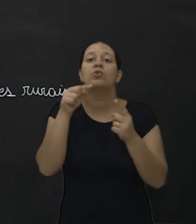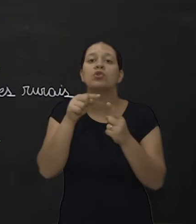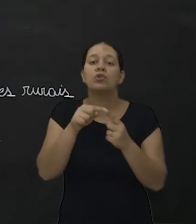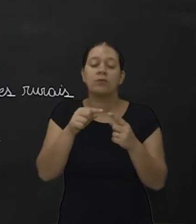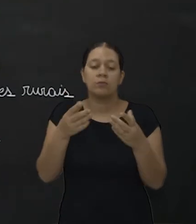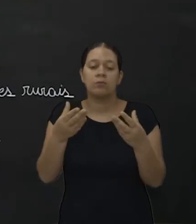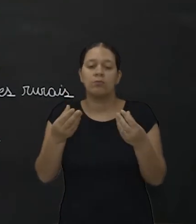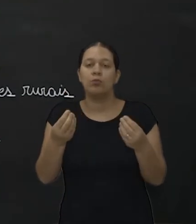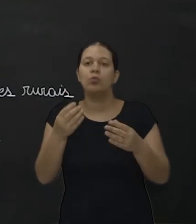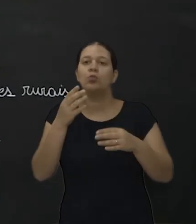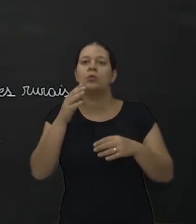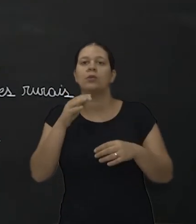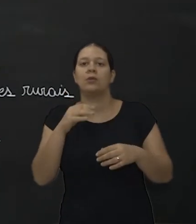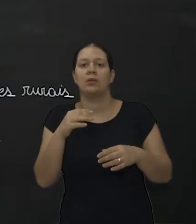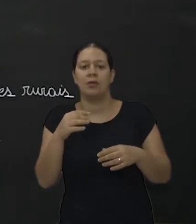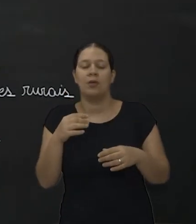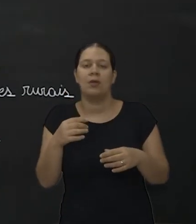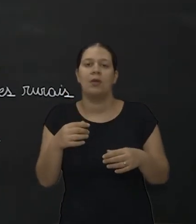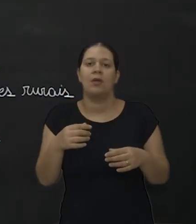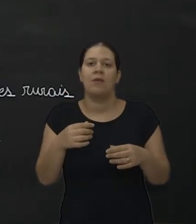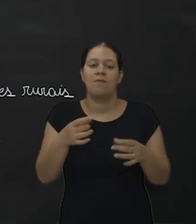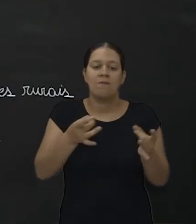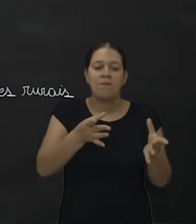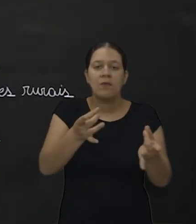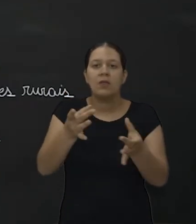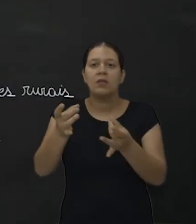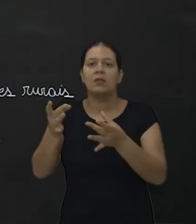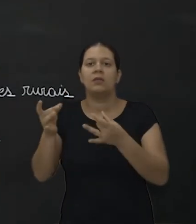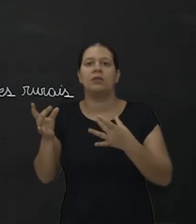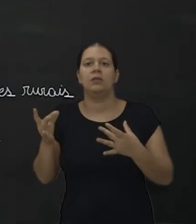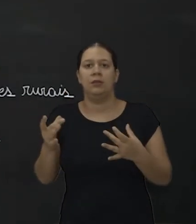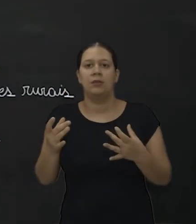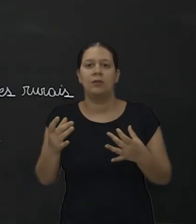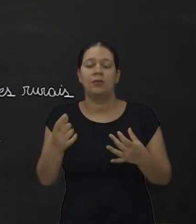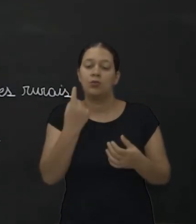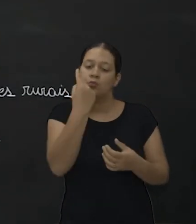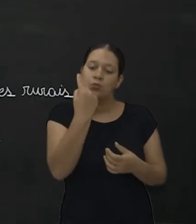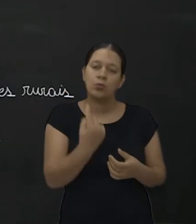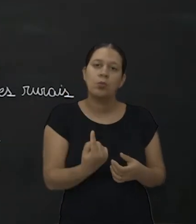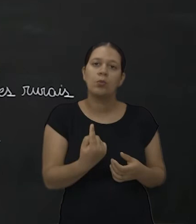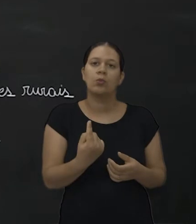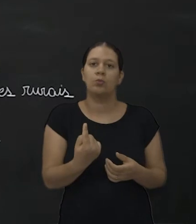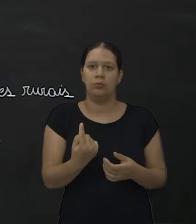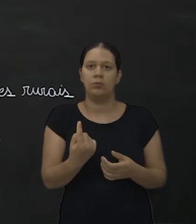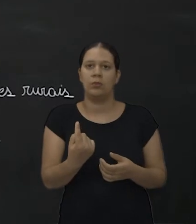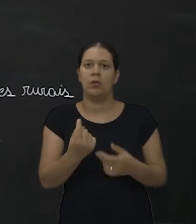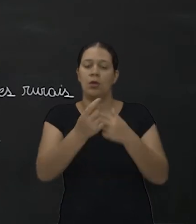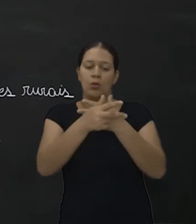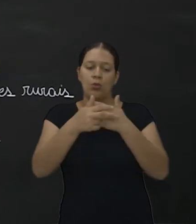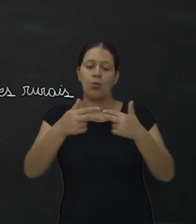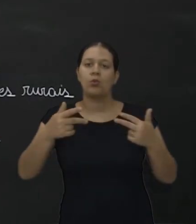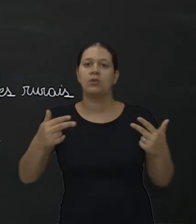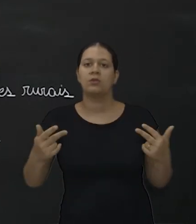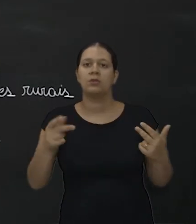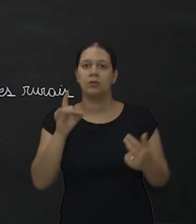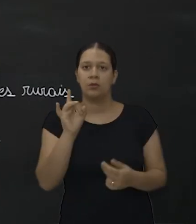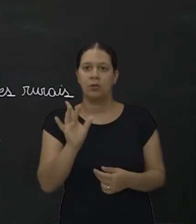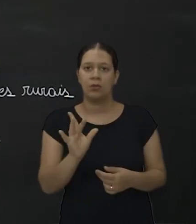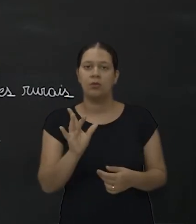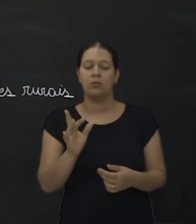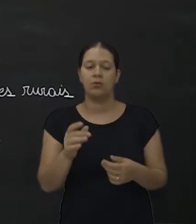muita produção. Produção de um produto só, monocultura, um produto só. No caso,